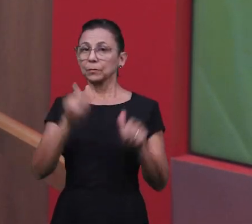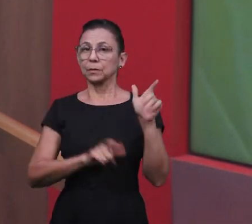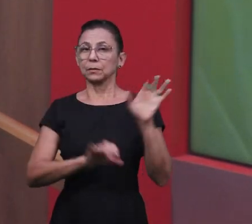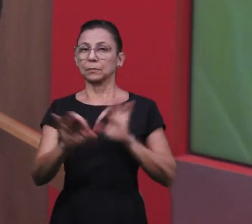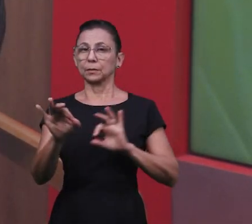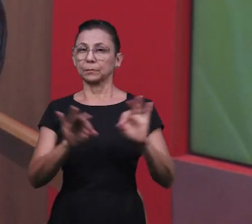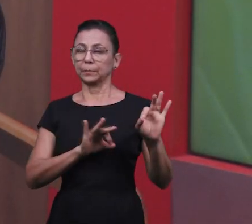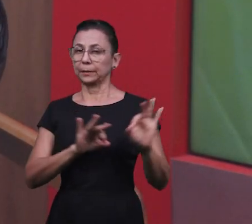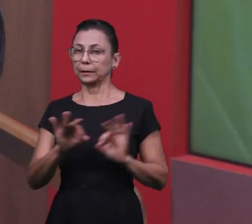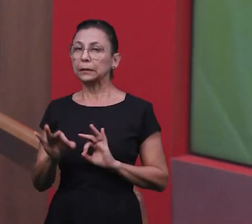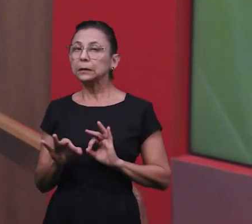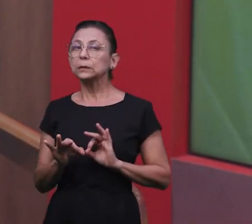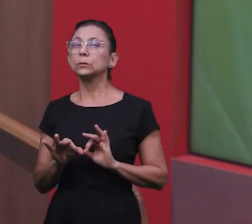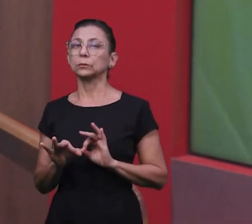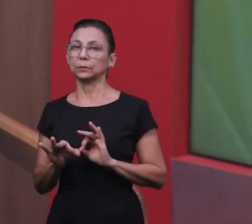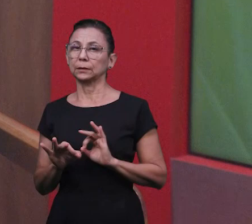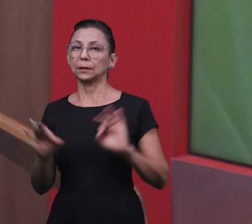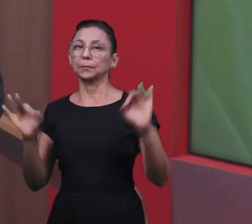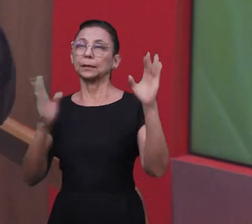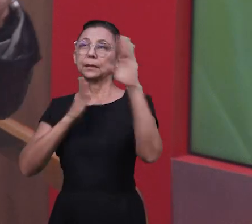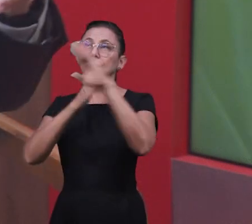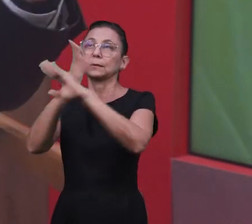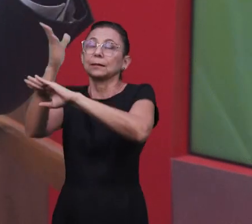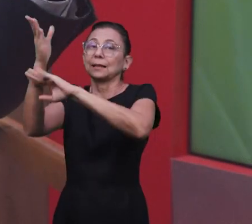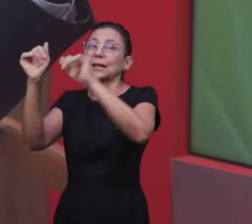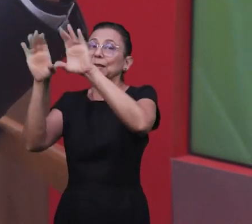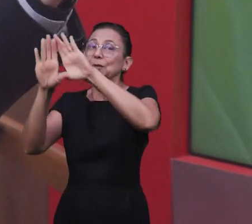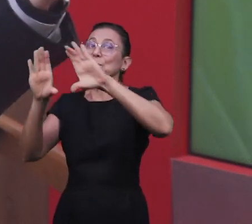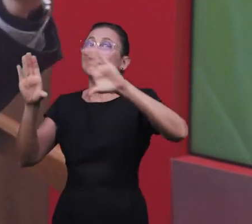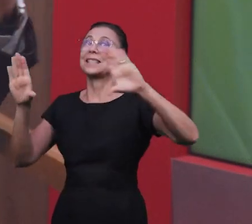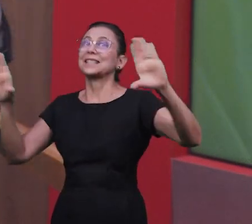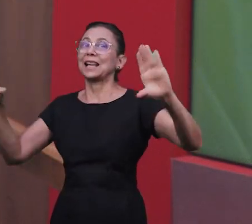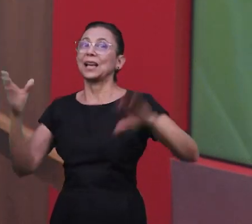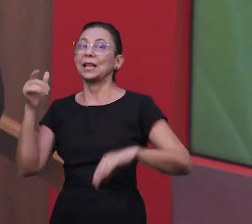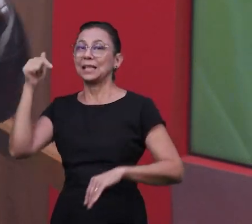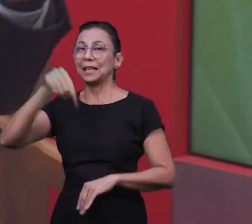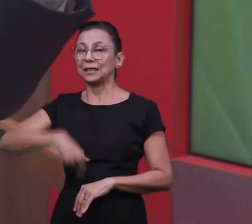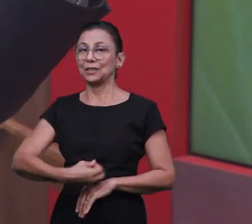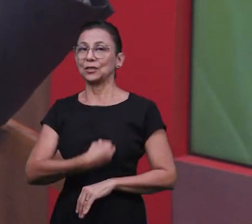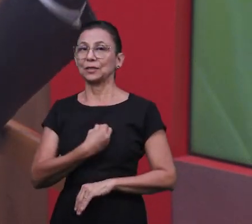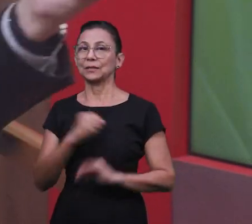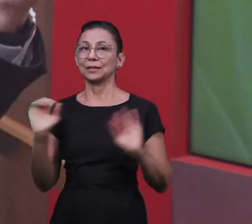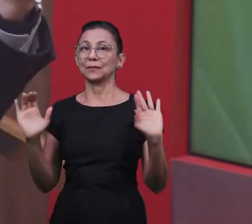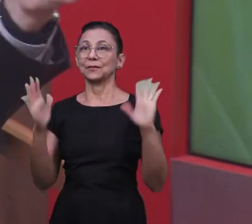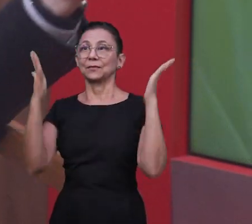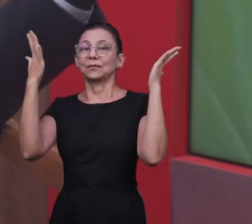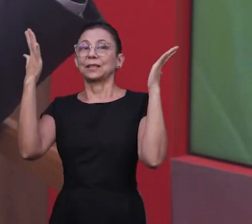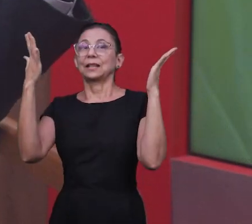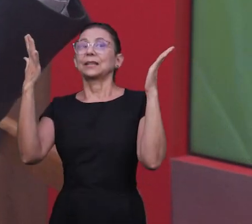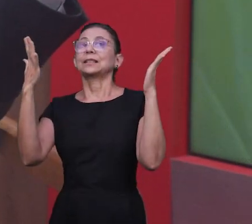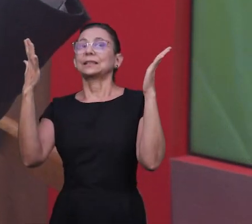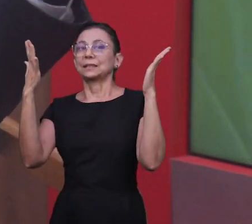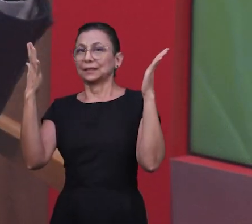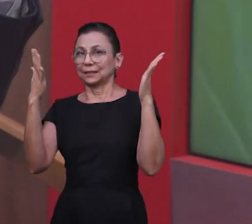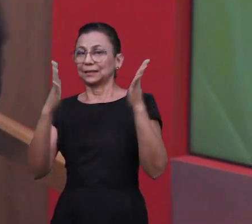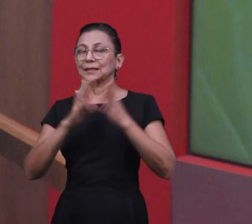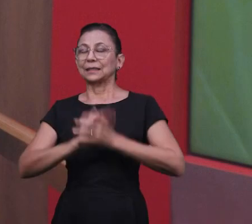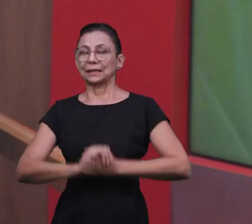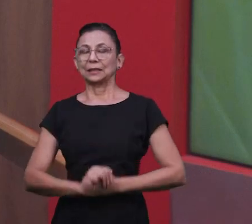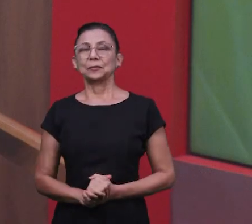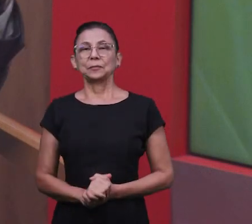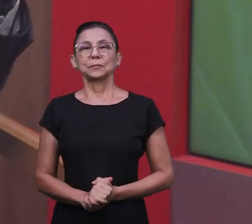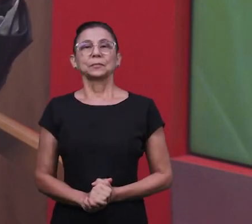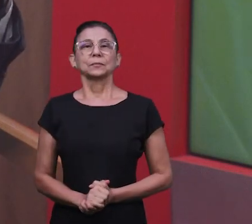banquete lá na eternidade, já vive essa festividade, essa ceia, o